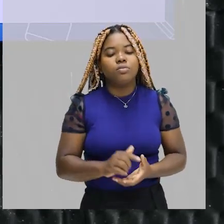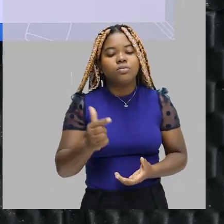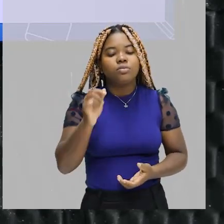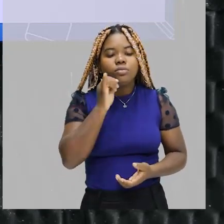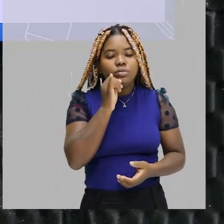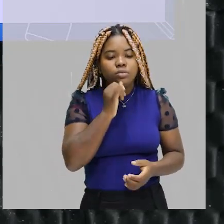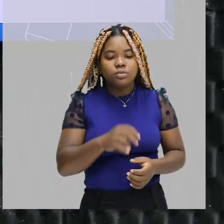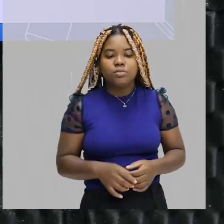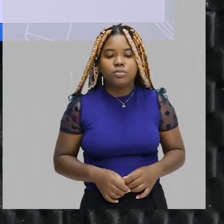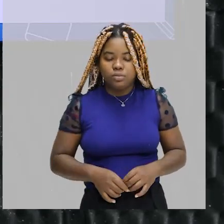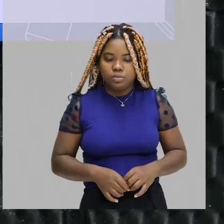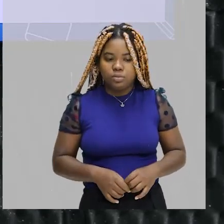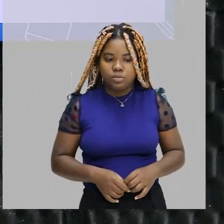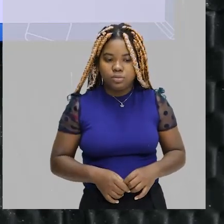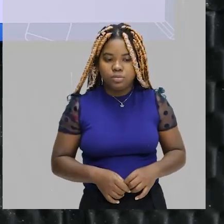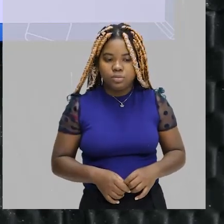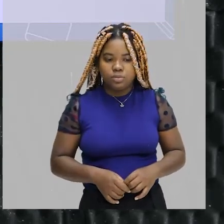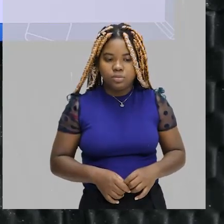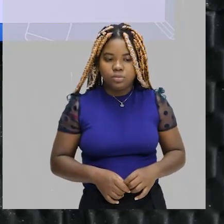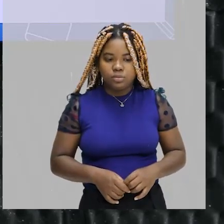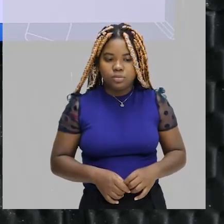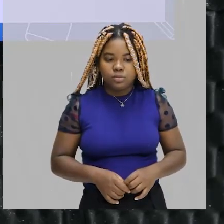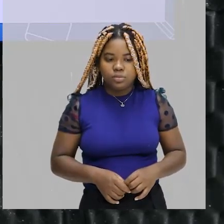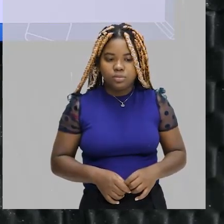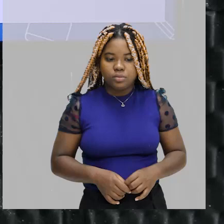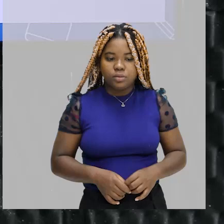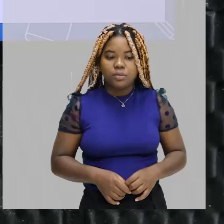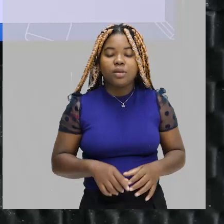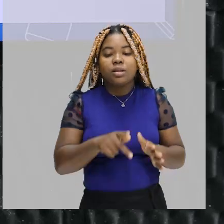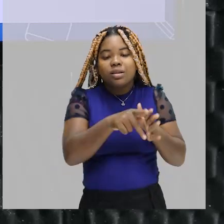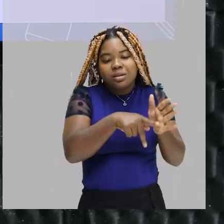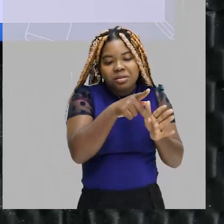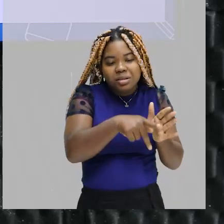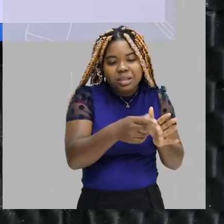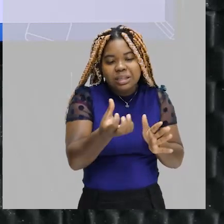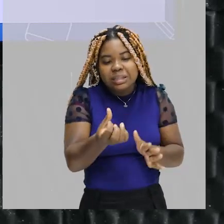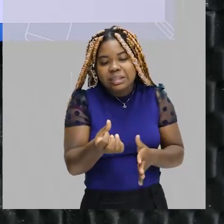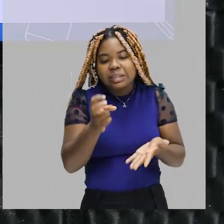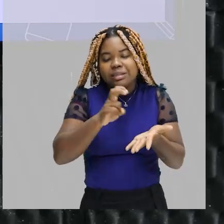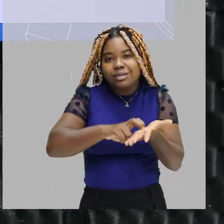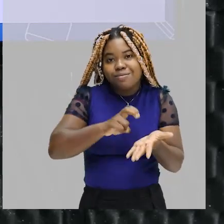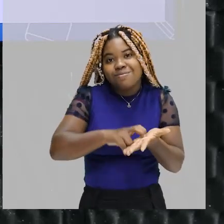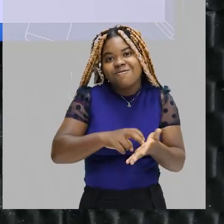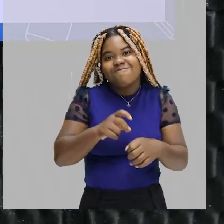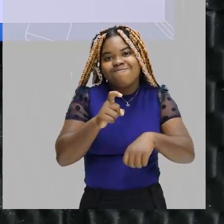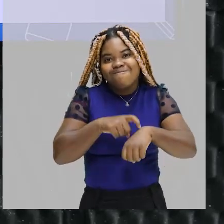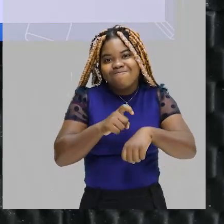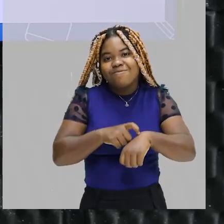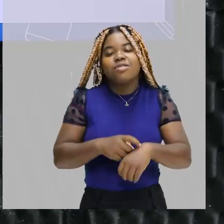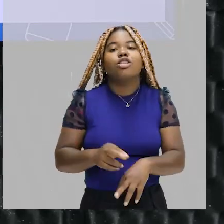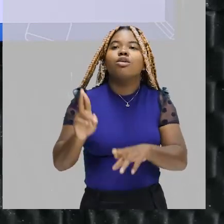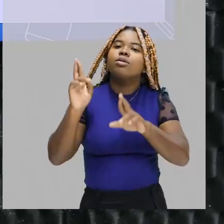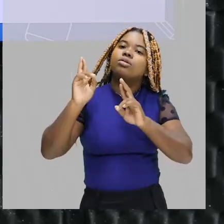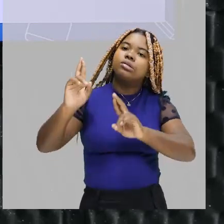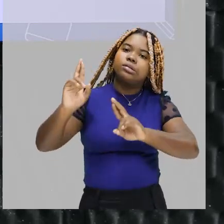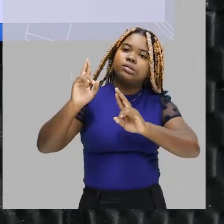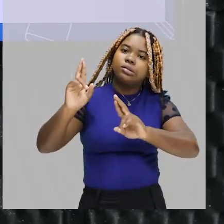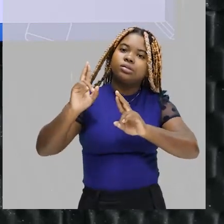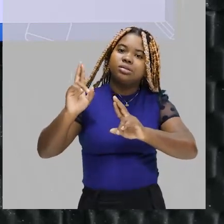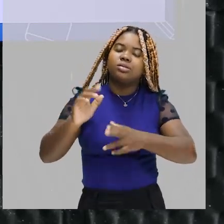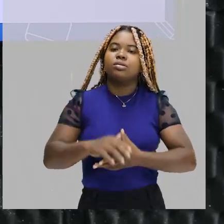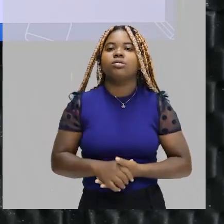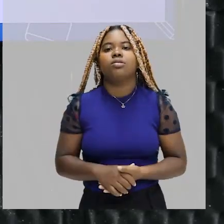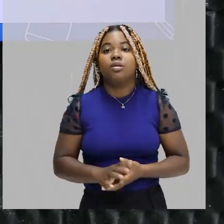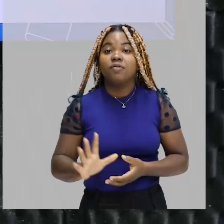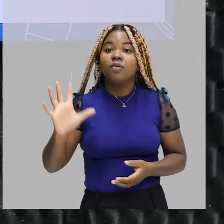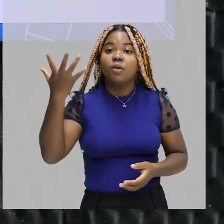at 6 a.m. train. Nós vamos partir no trem das 6 horas da manhã. Então, são expectativas, são